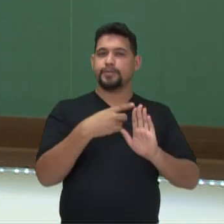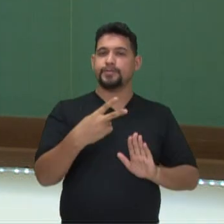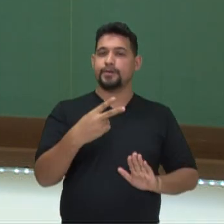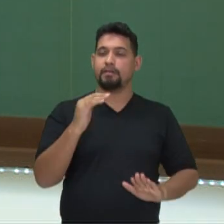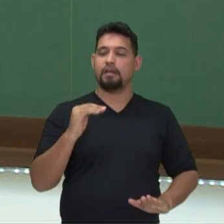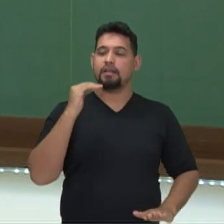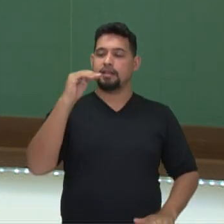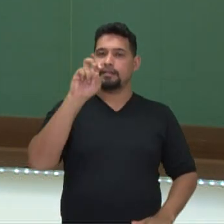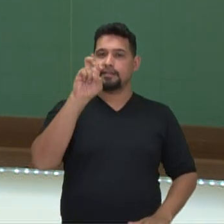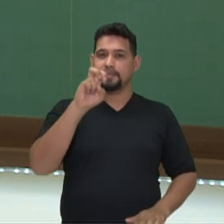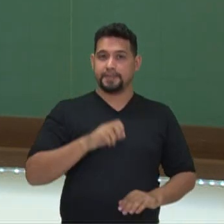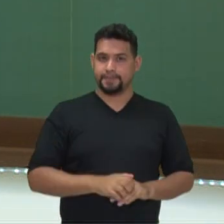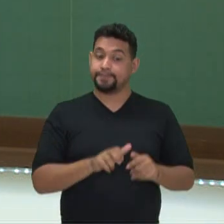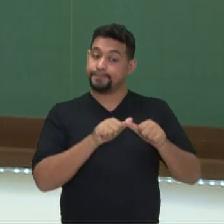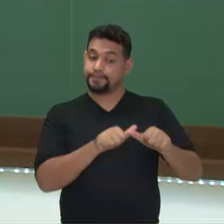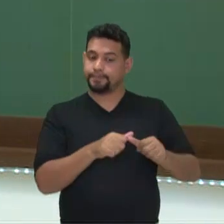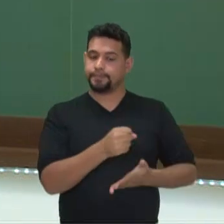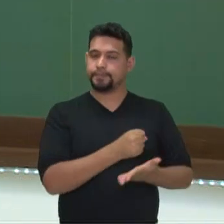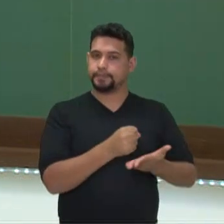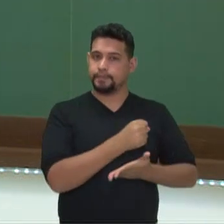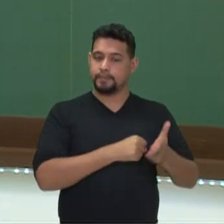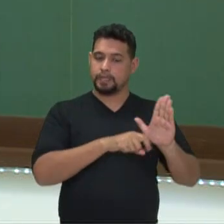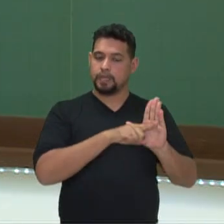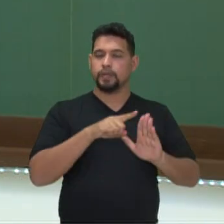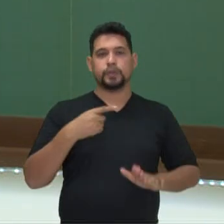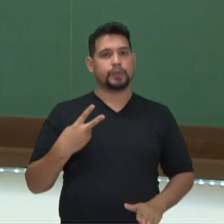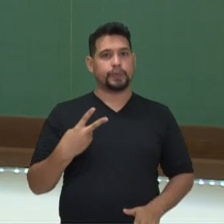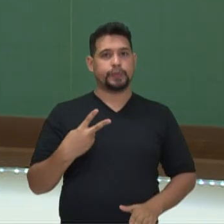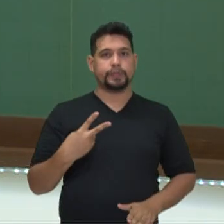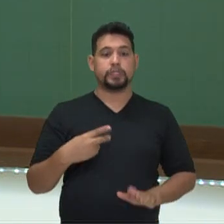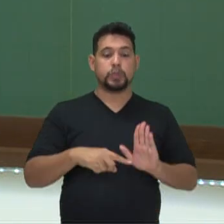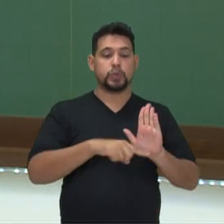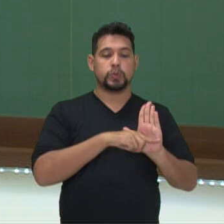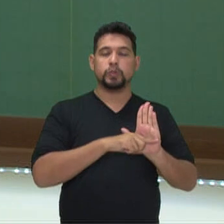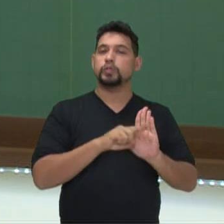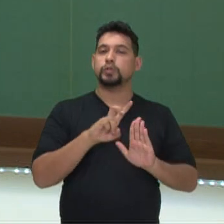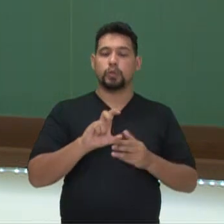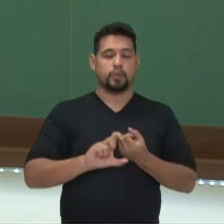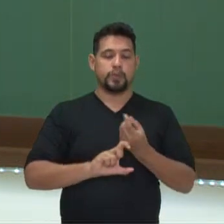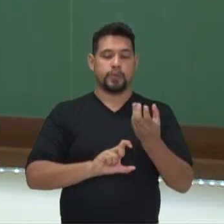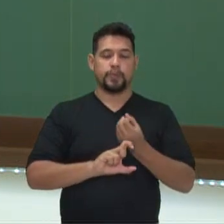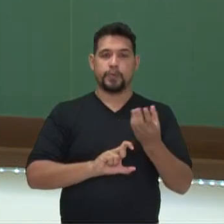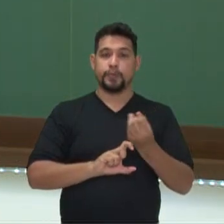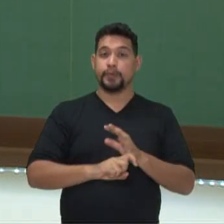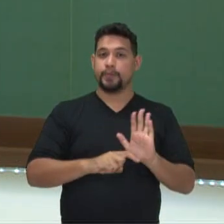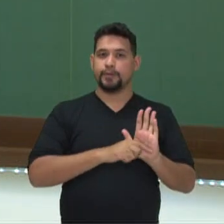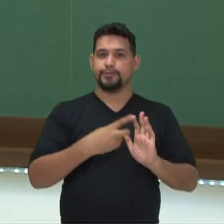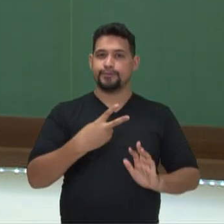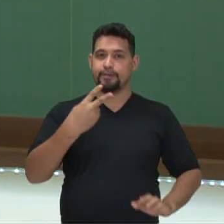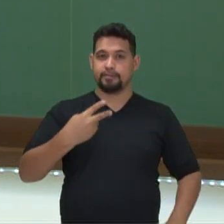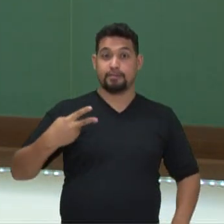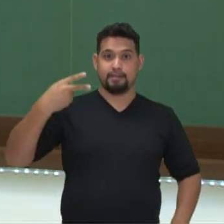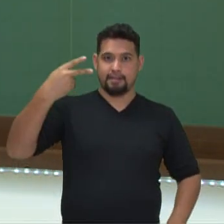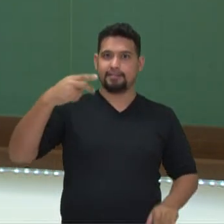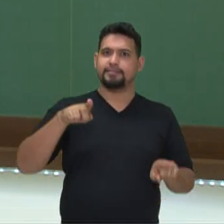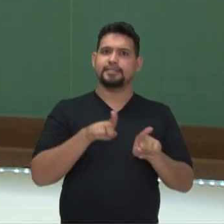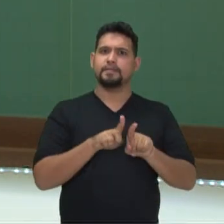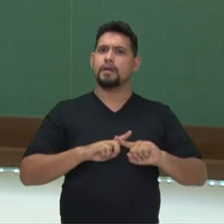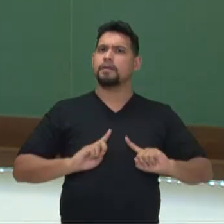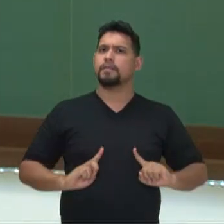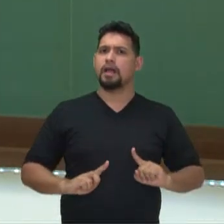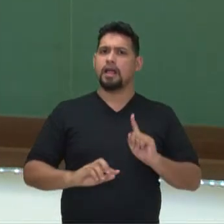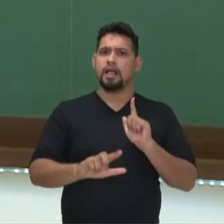elevado a 5. Mantenho a base menos 2 e subtraio os expoentes. Menos 2 ao quadrado. E na